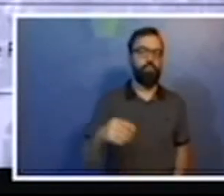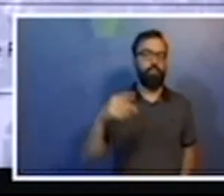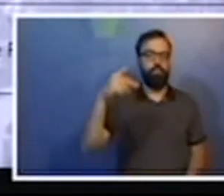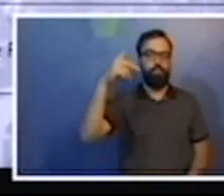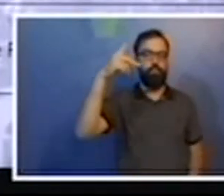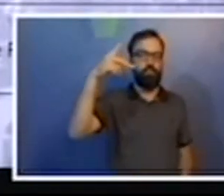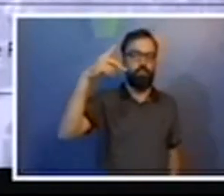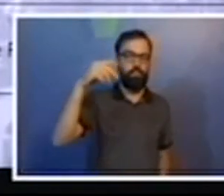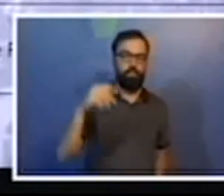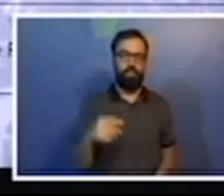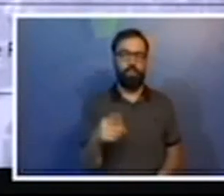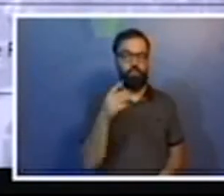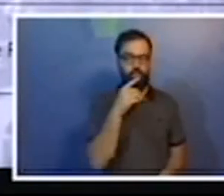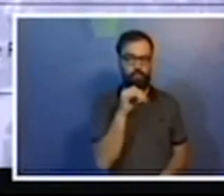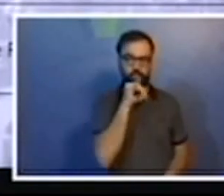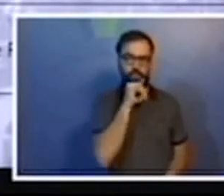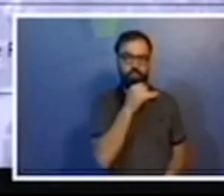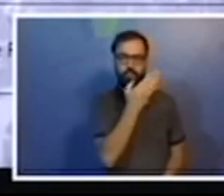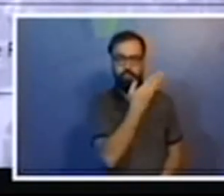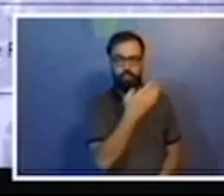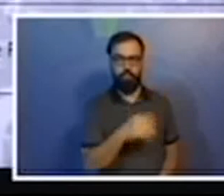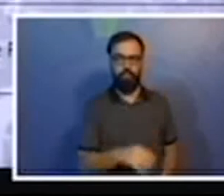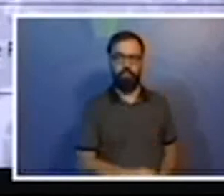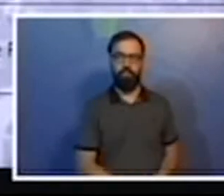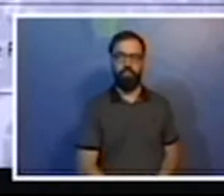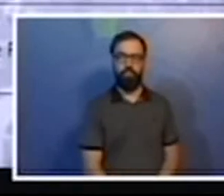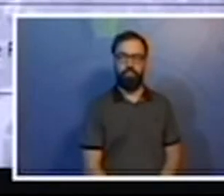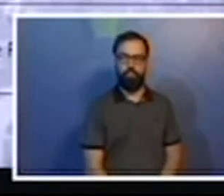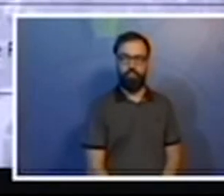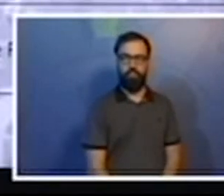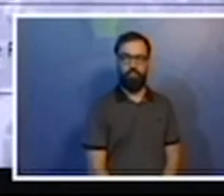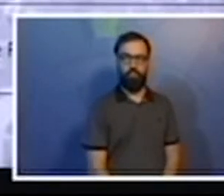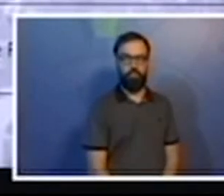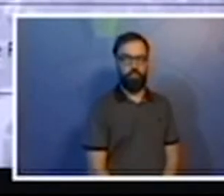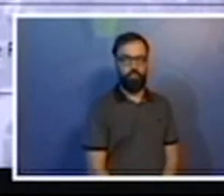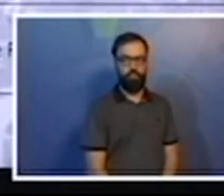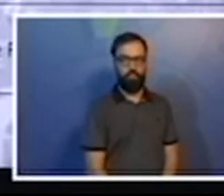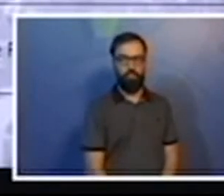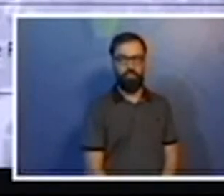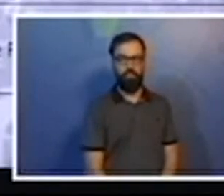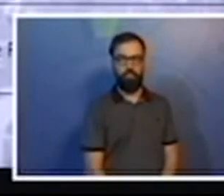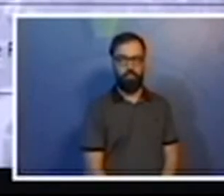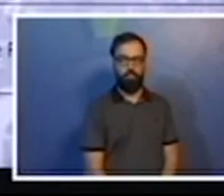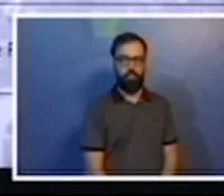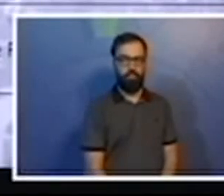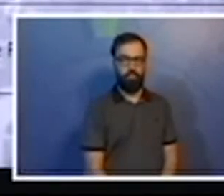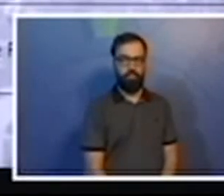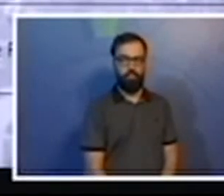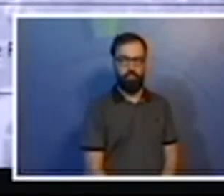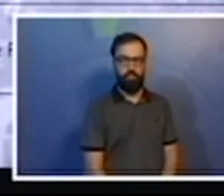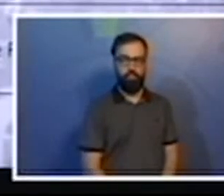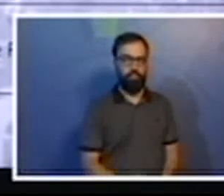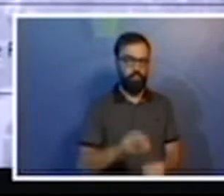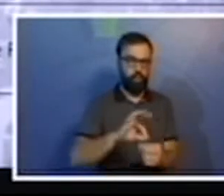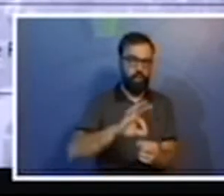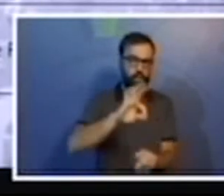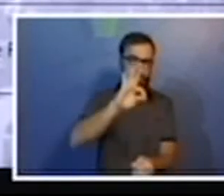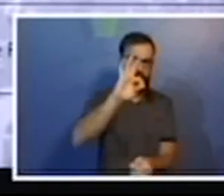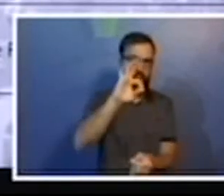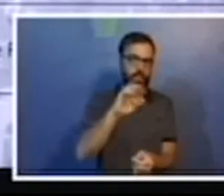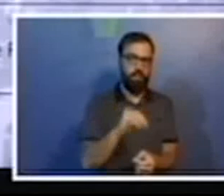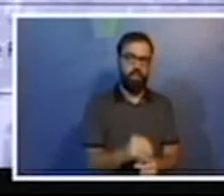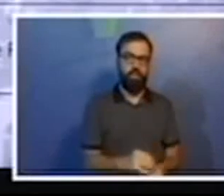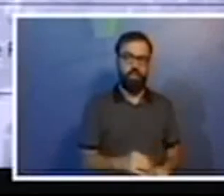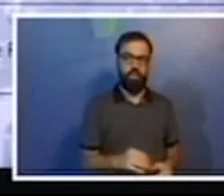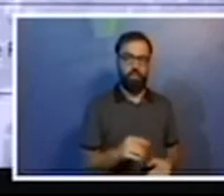exemplo Samambaias avencas selaginelas licopódios e cavalinhos são plantas maiores